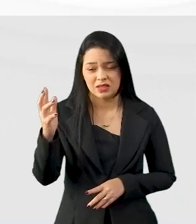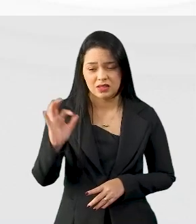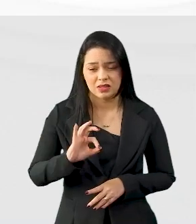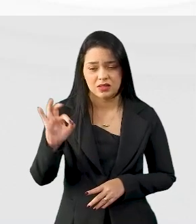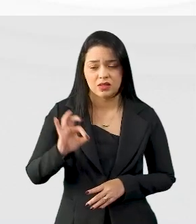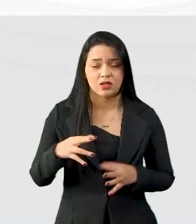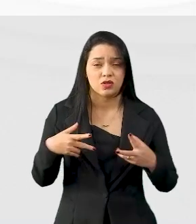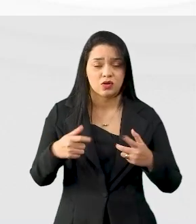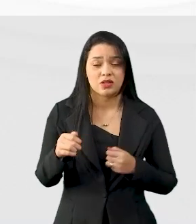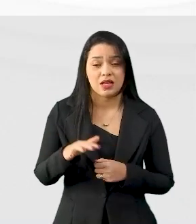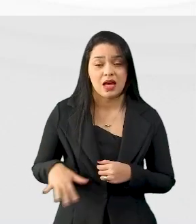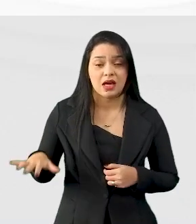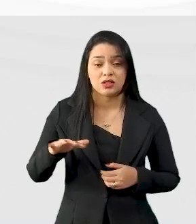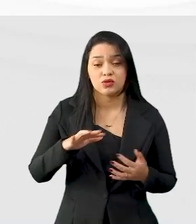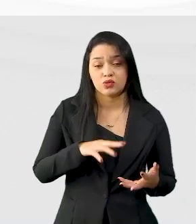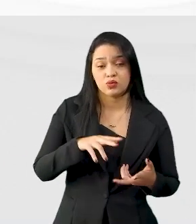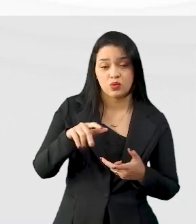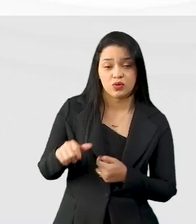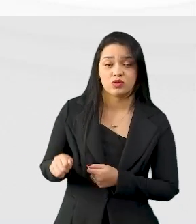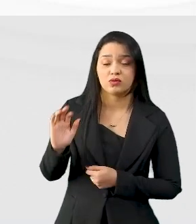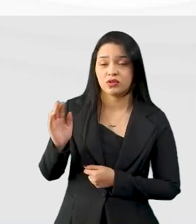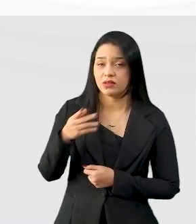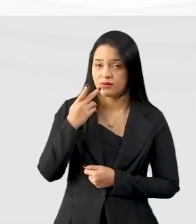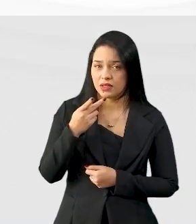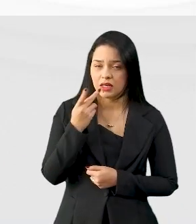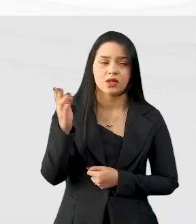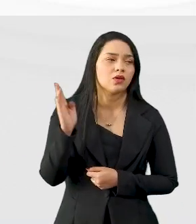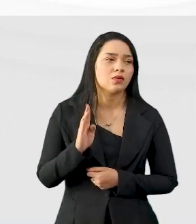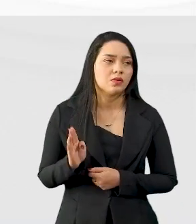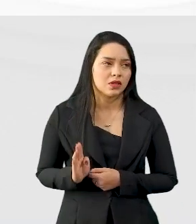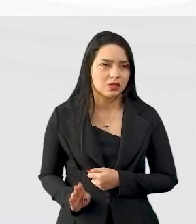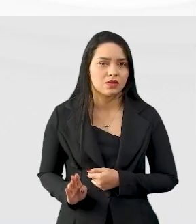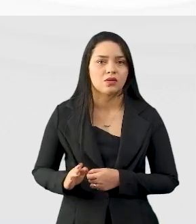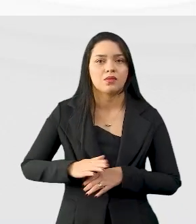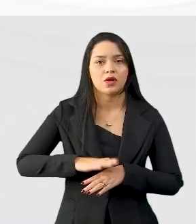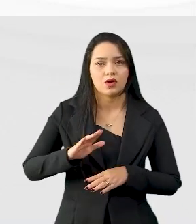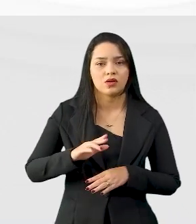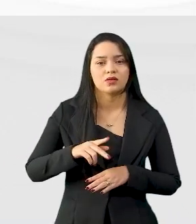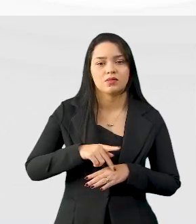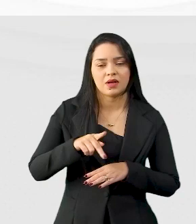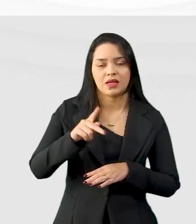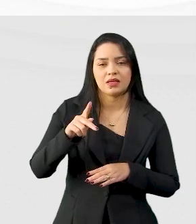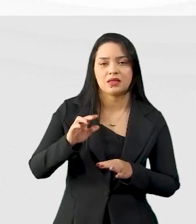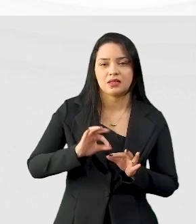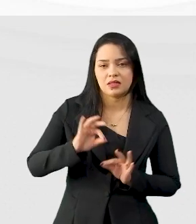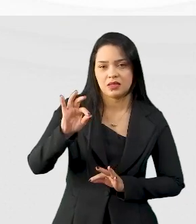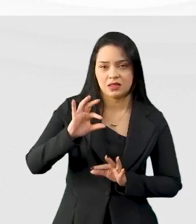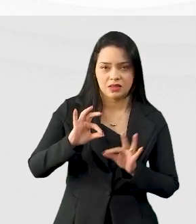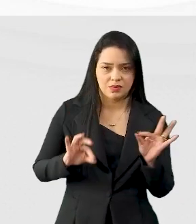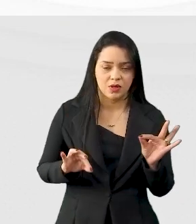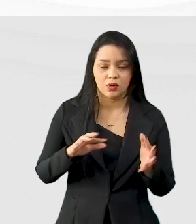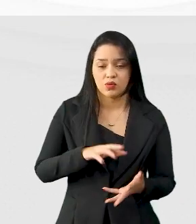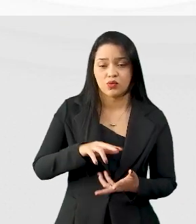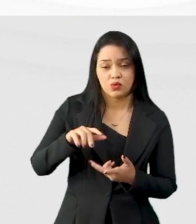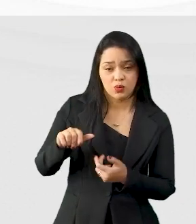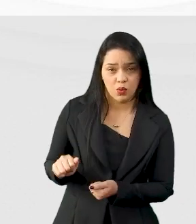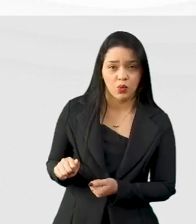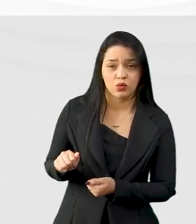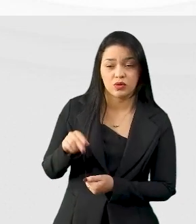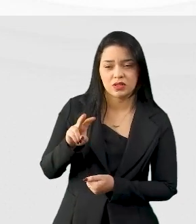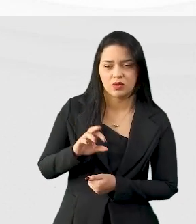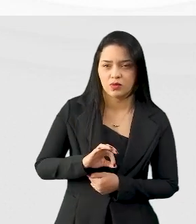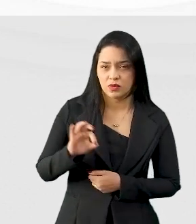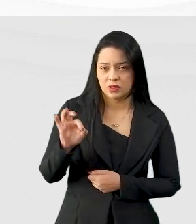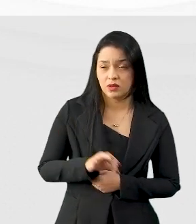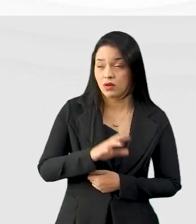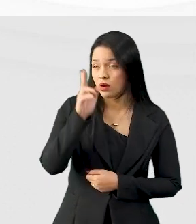áreas territoriais do mundo. Tá? Como eu disse para vocês, o Brasil é um dos maiores países em tamanho, tá, do mundo, tá? 5%,